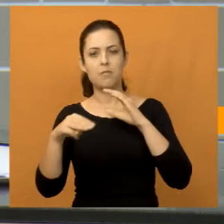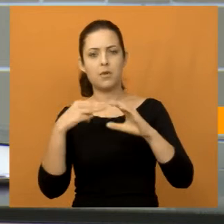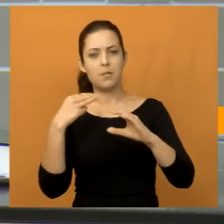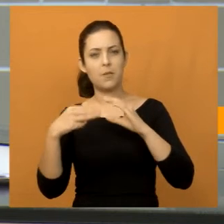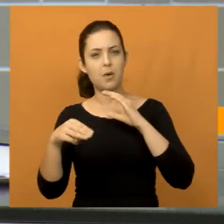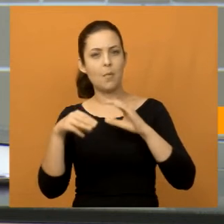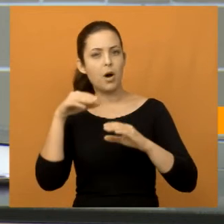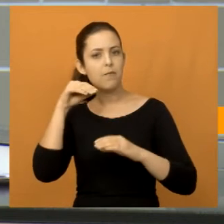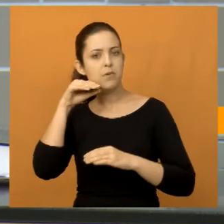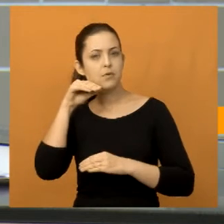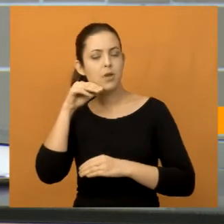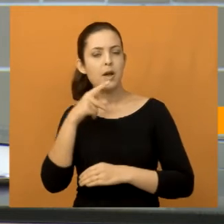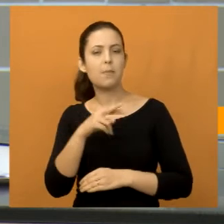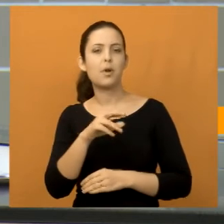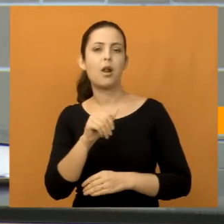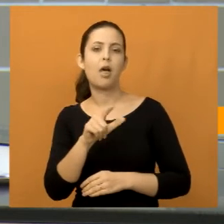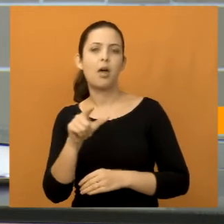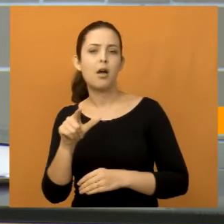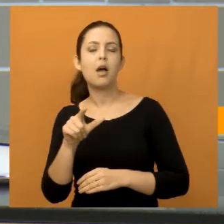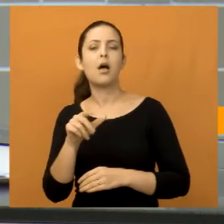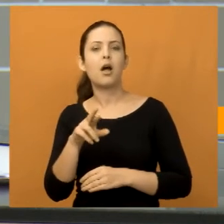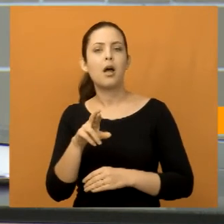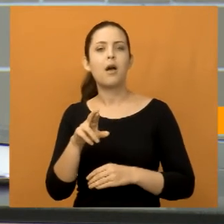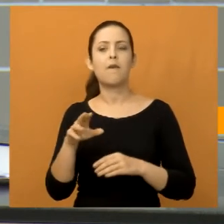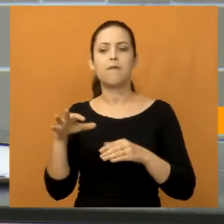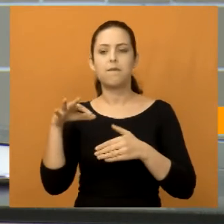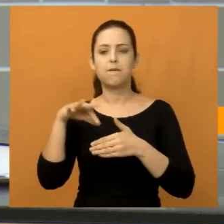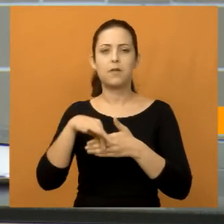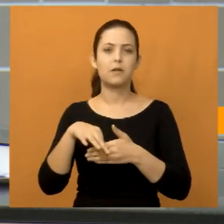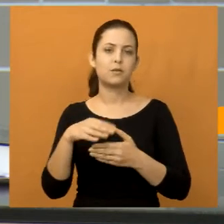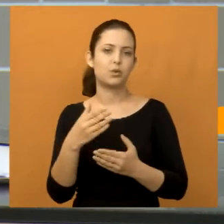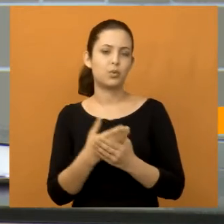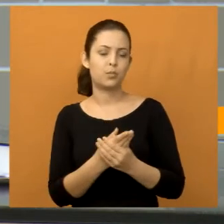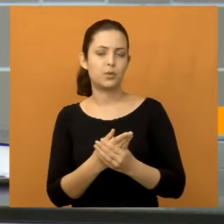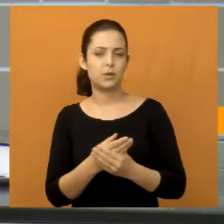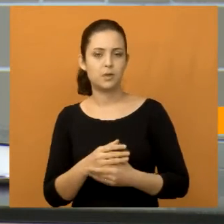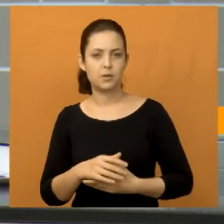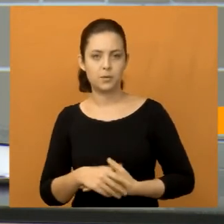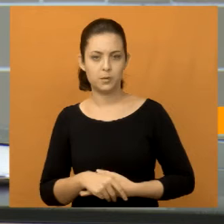com funcionários da fundação que foram anexados ao processo.